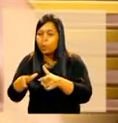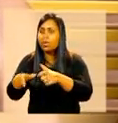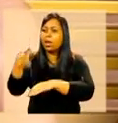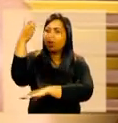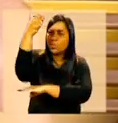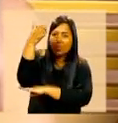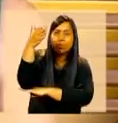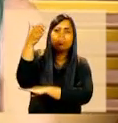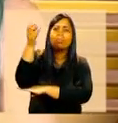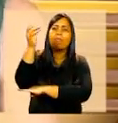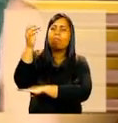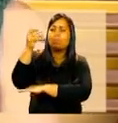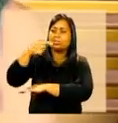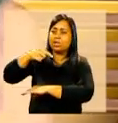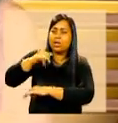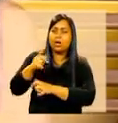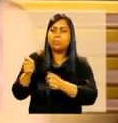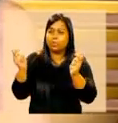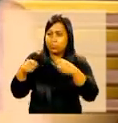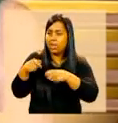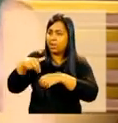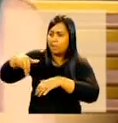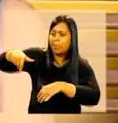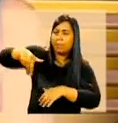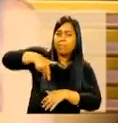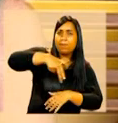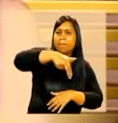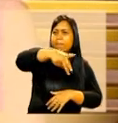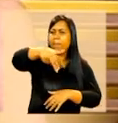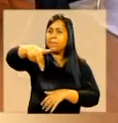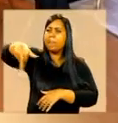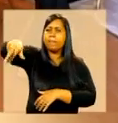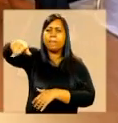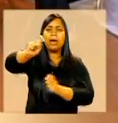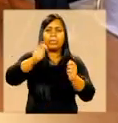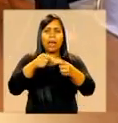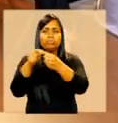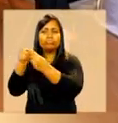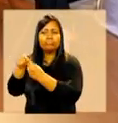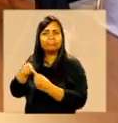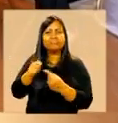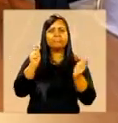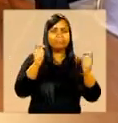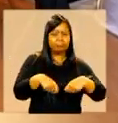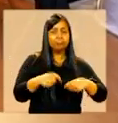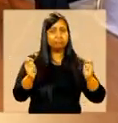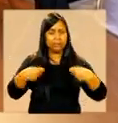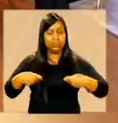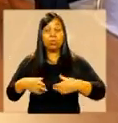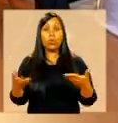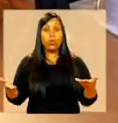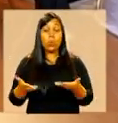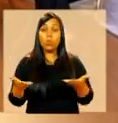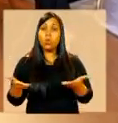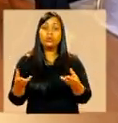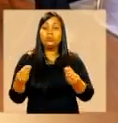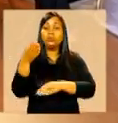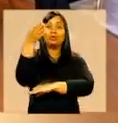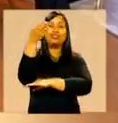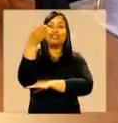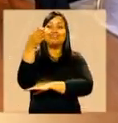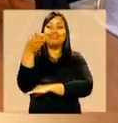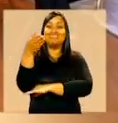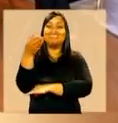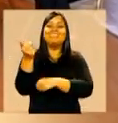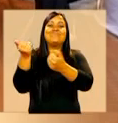hotel ser acoplado de uma forma onde ele consiga... Mobilidade. Mobilidade, ele tem que ter mobilidade, entendeu? E hoje muitos